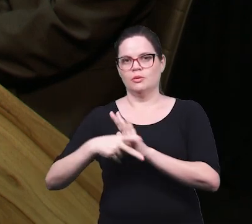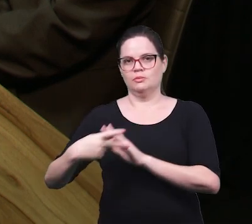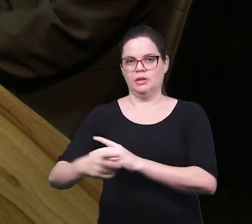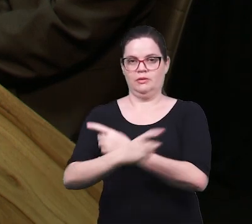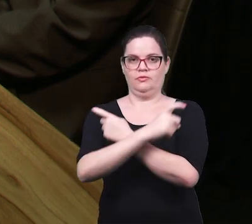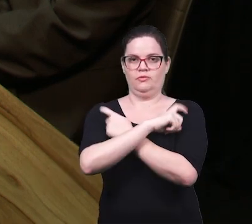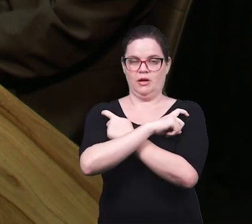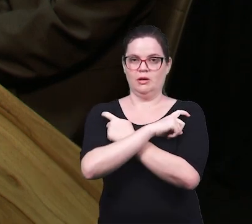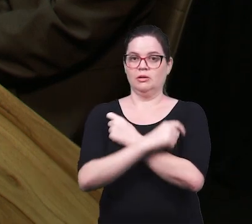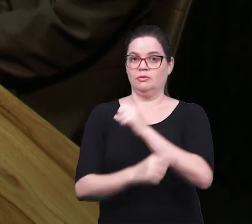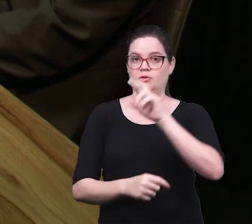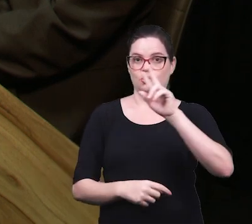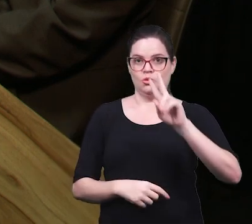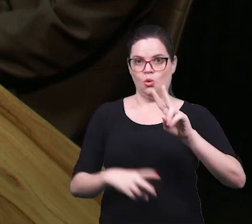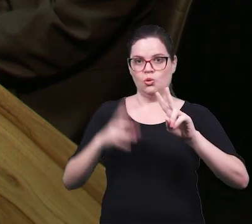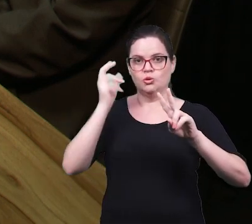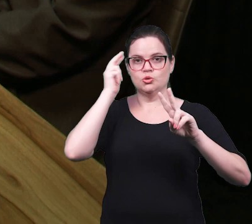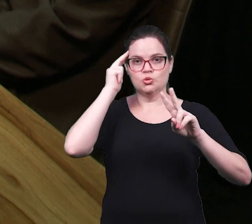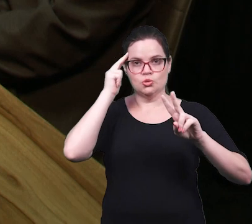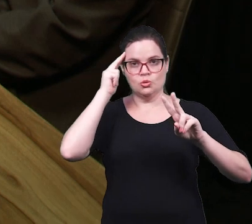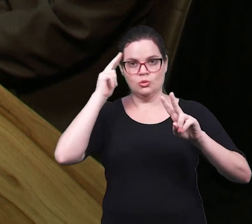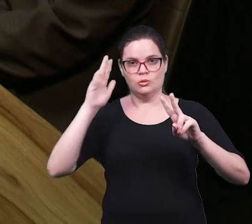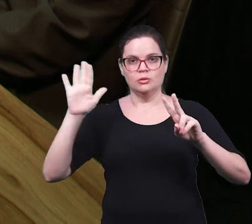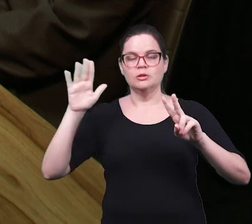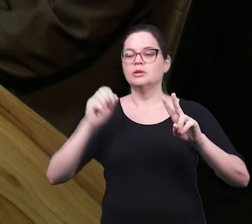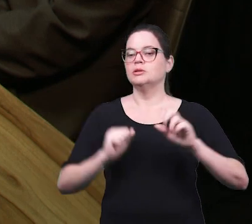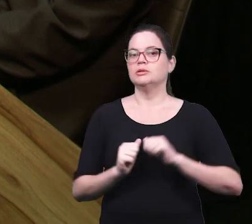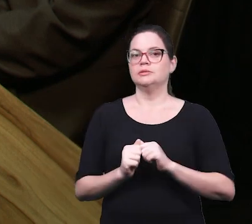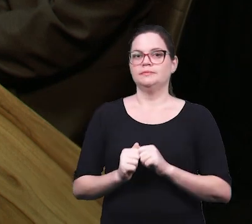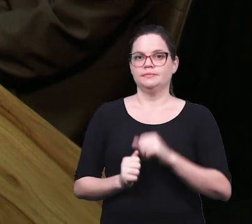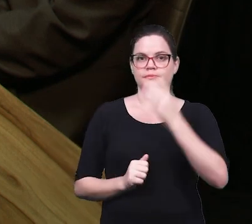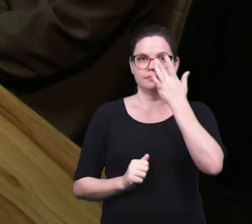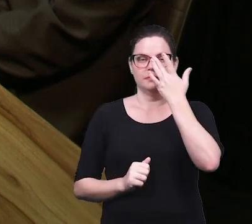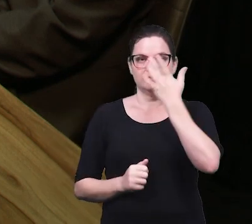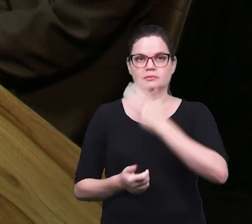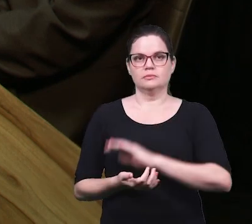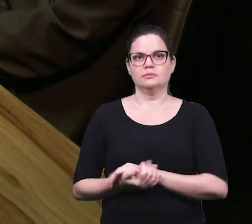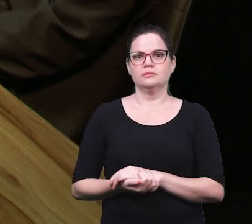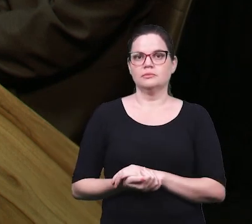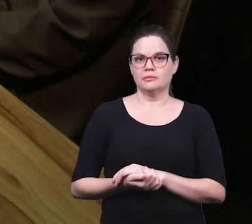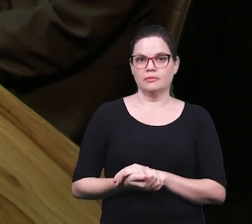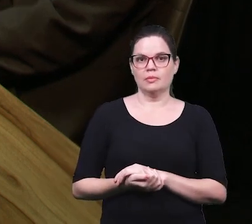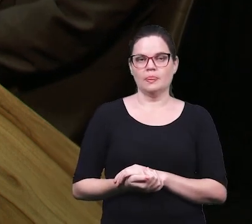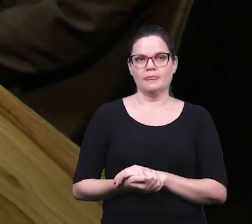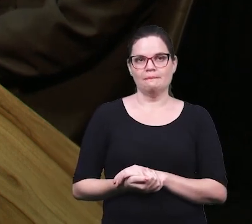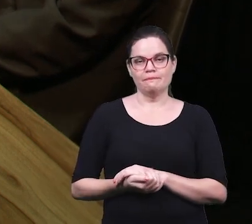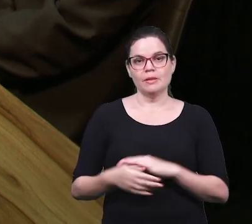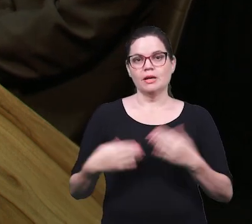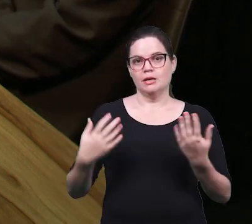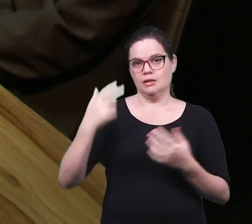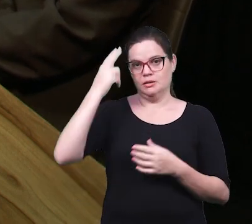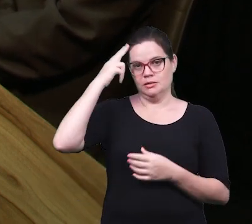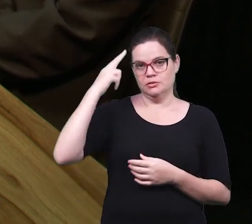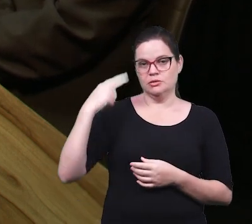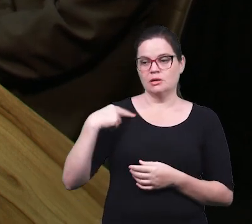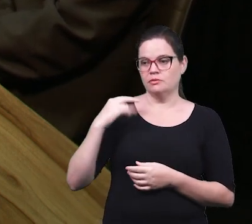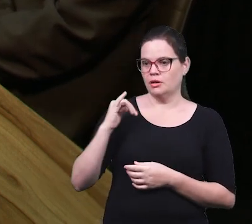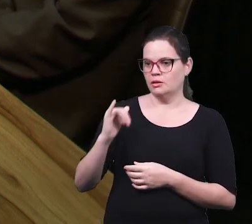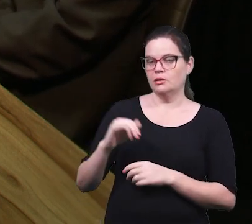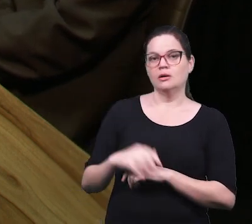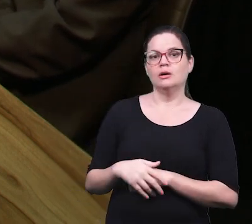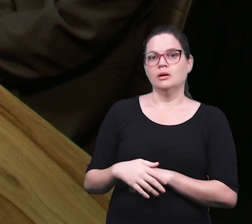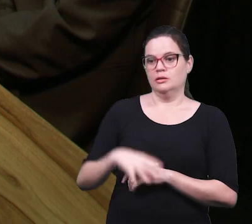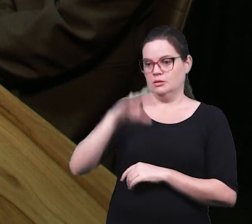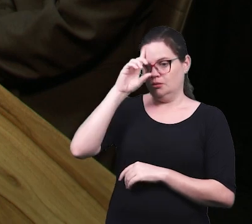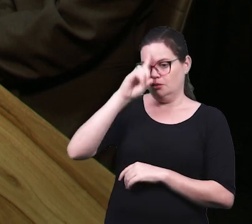ele diz assim para o Faraó, né? Deus fará cessar a angústia do coração de